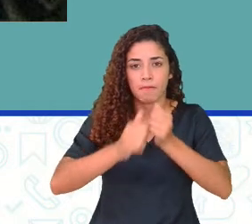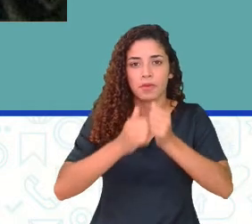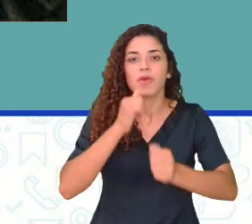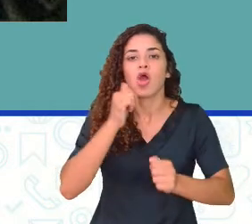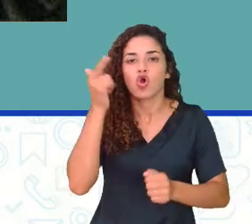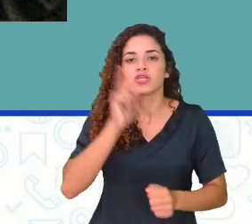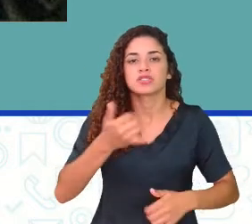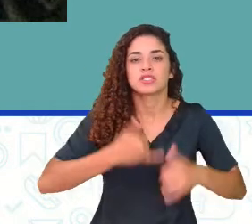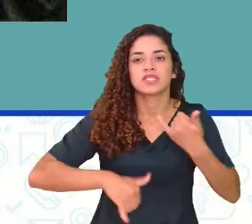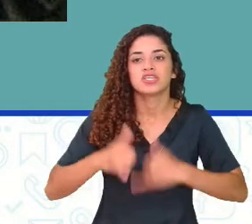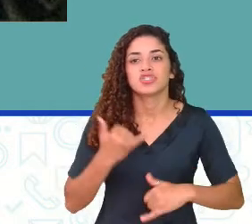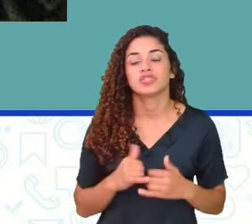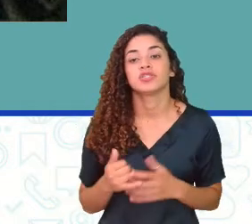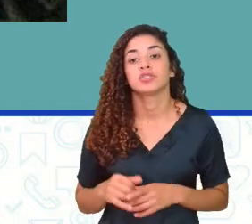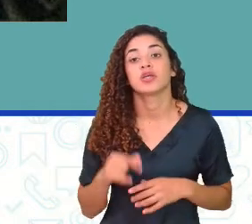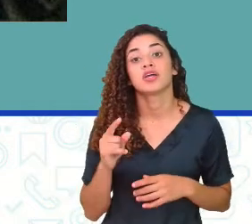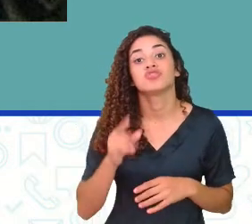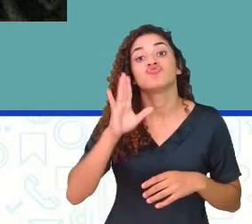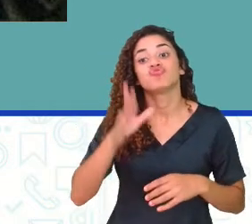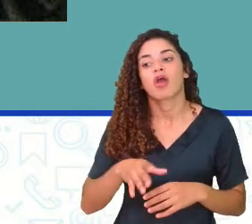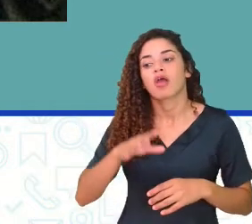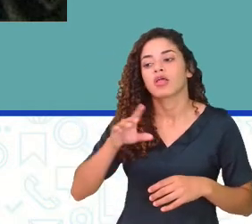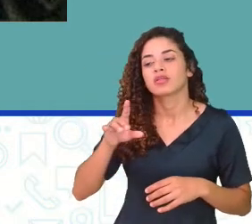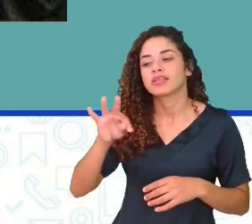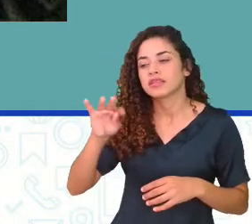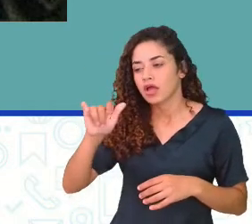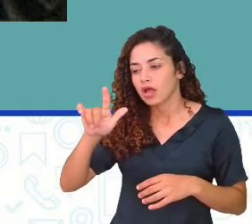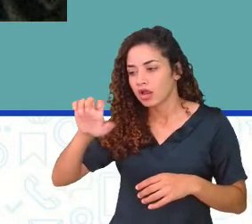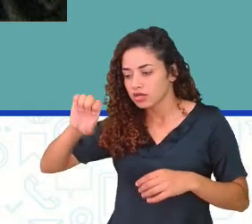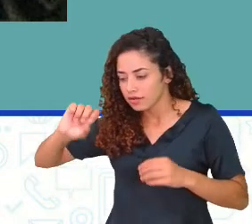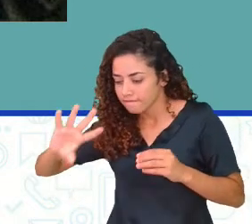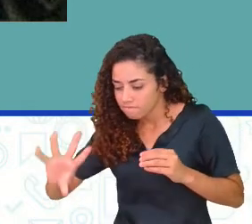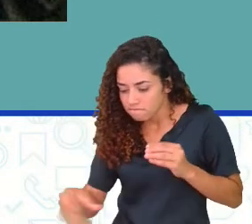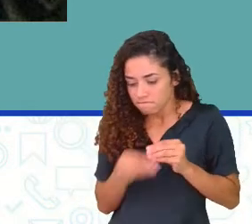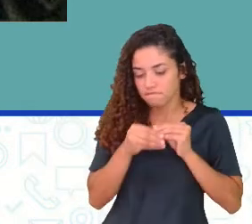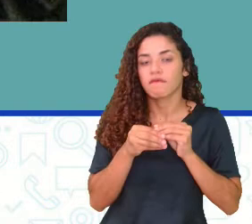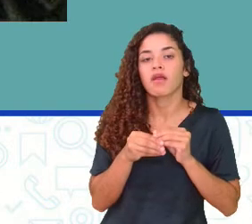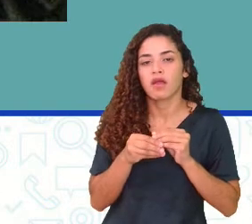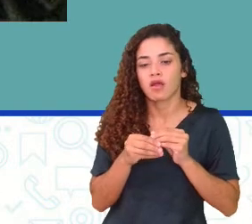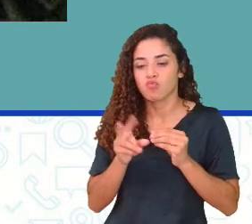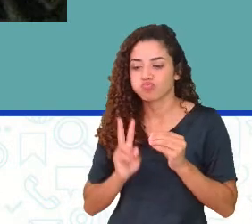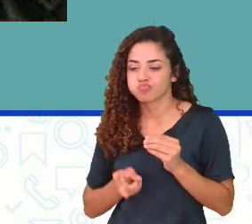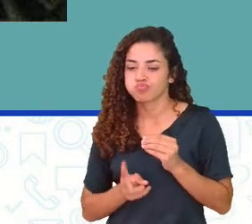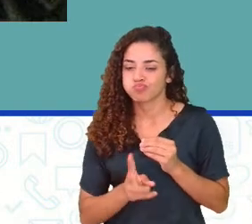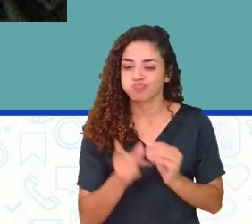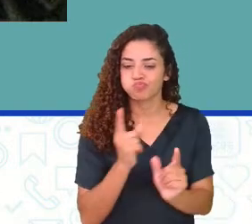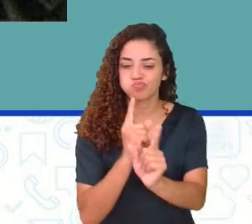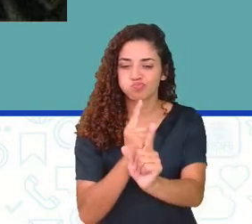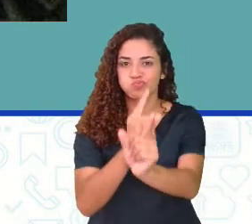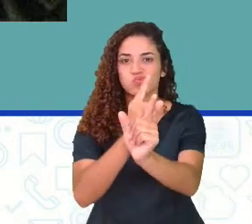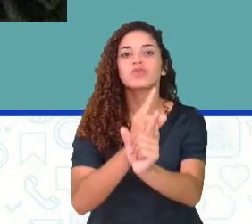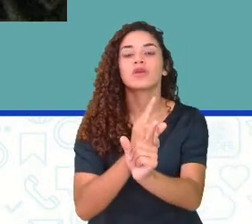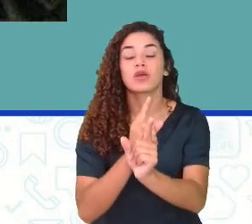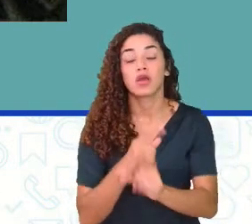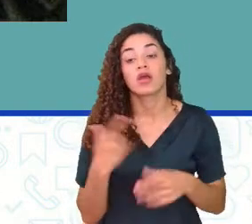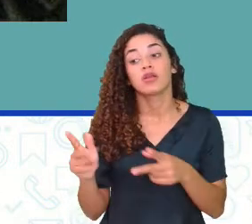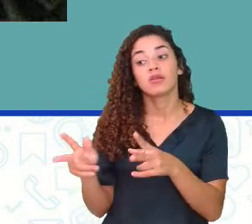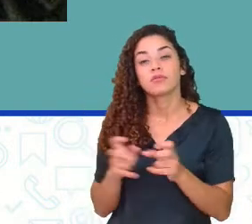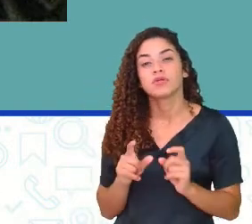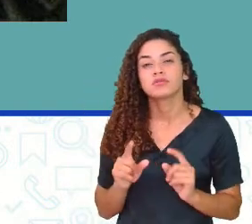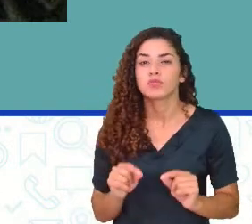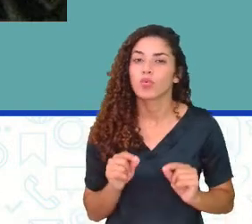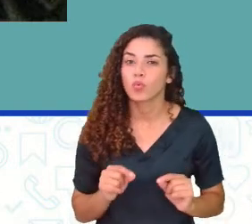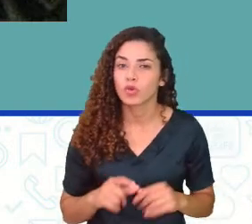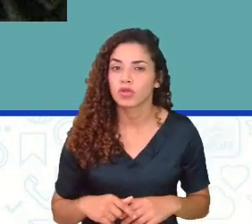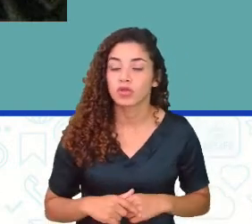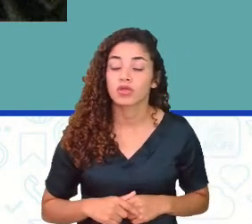época, pegando já as dicas de Tales de Mileto, continuando as descobertas de Tales de Mileto, e ele percebeu